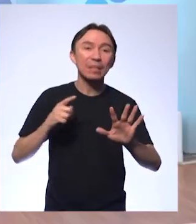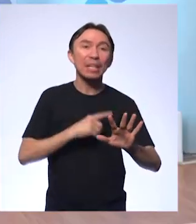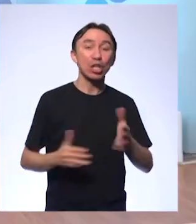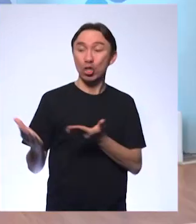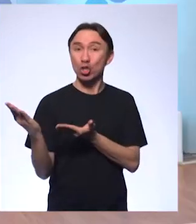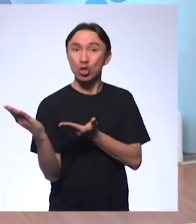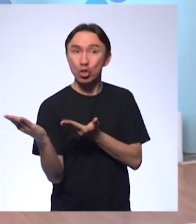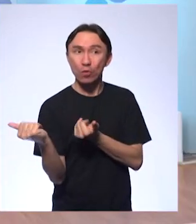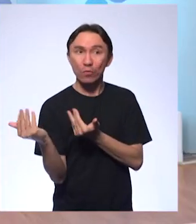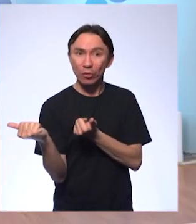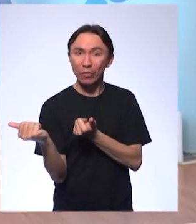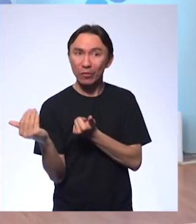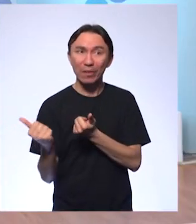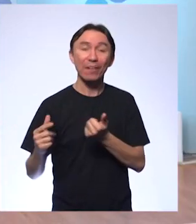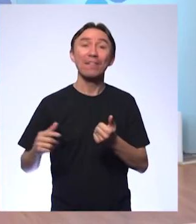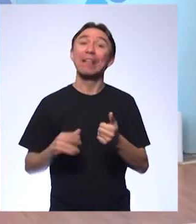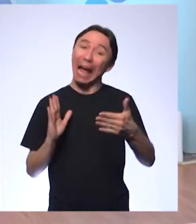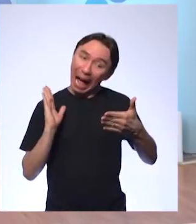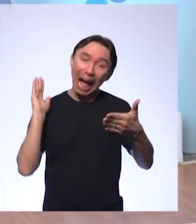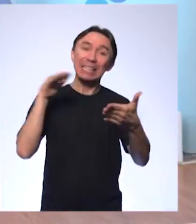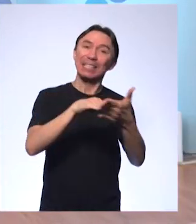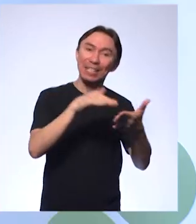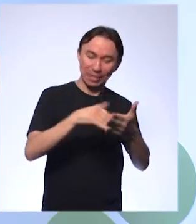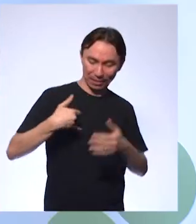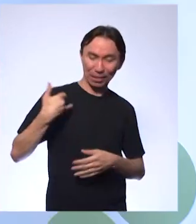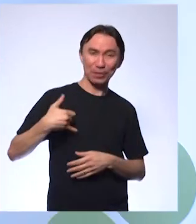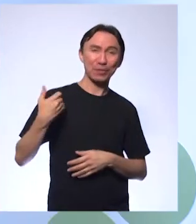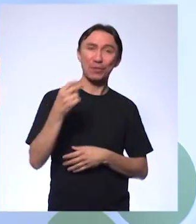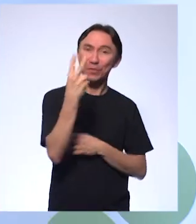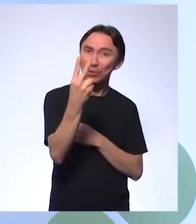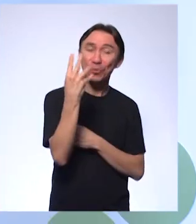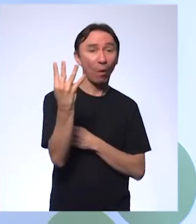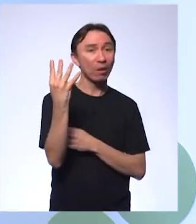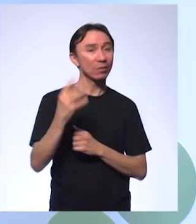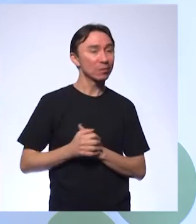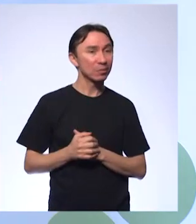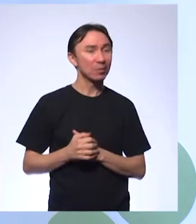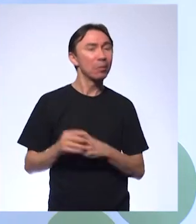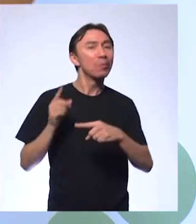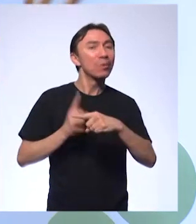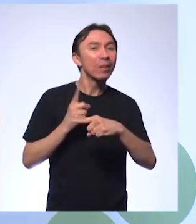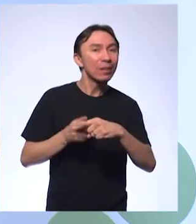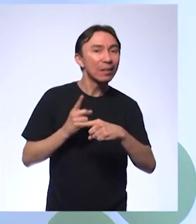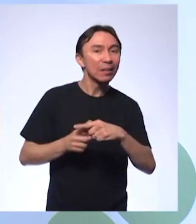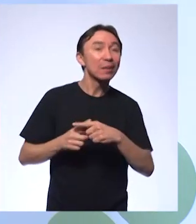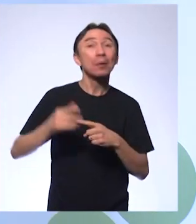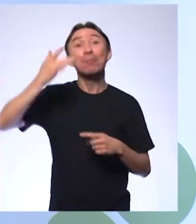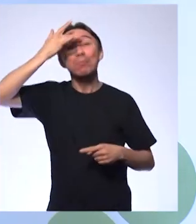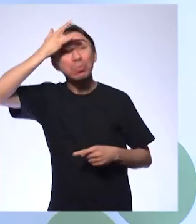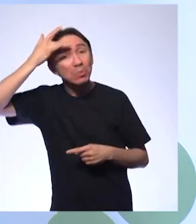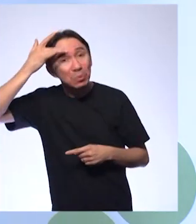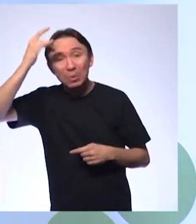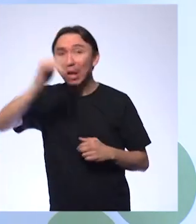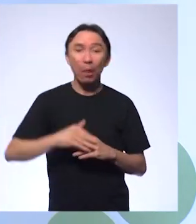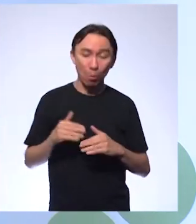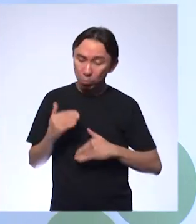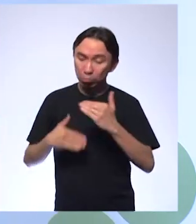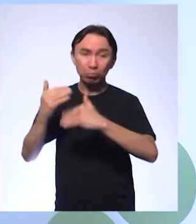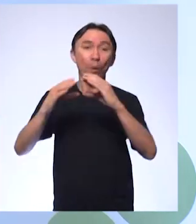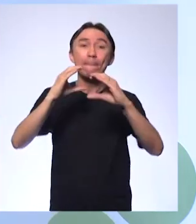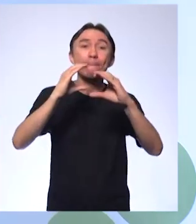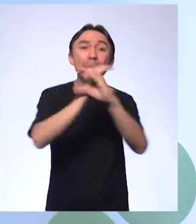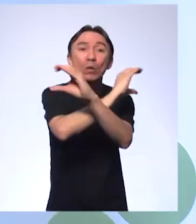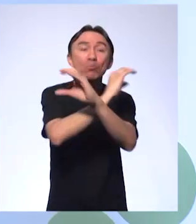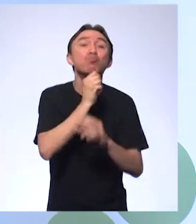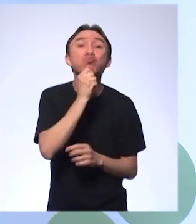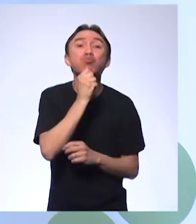36, né, amiga? Eu acho. Porque percebeu-se que o indivíduo ainda está em formação. Antes era até 19, olha que maravilha.